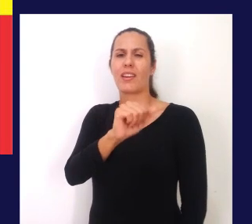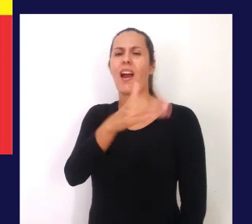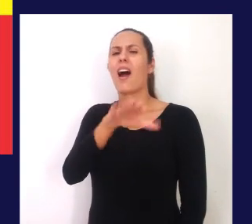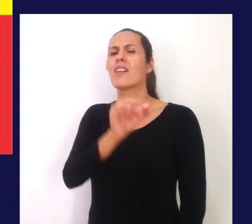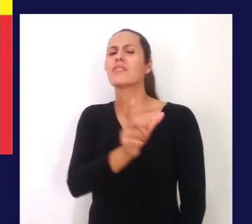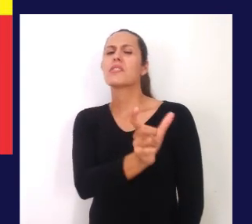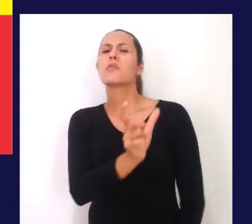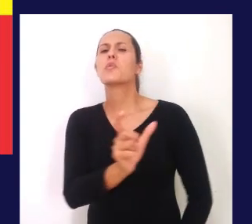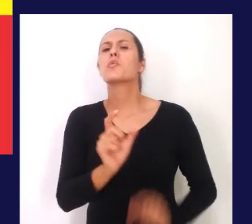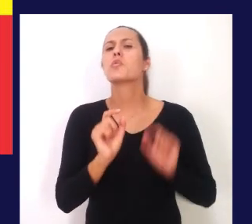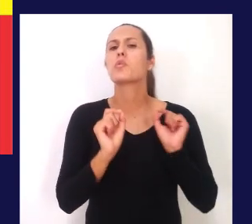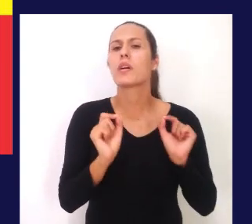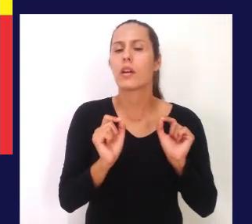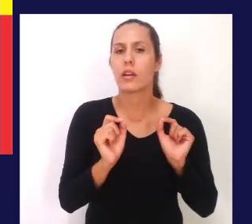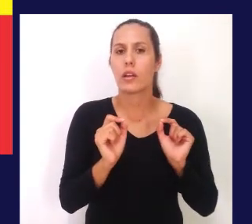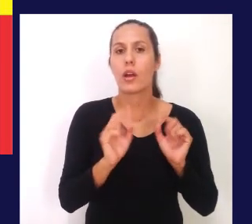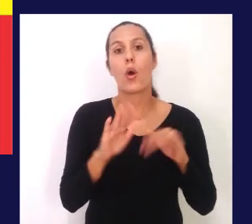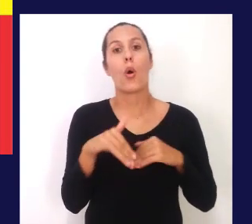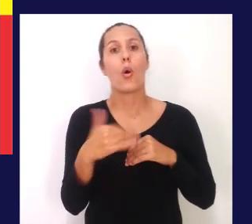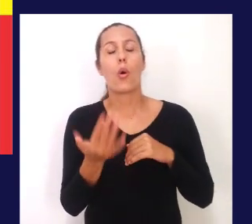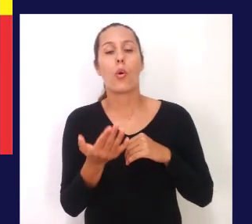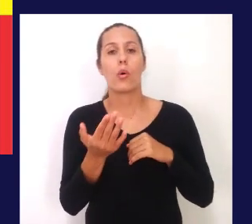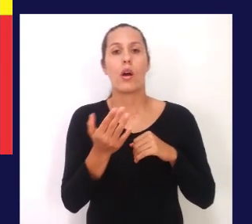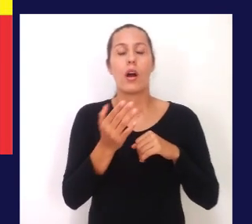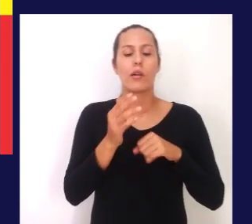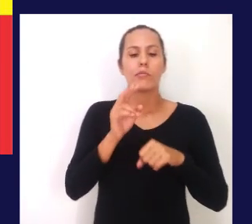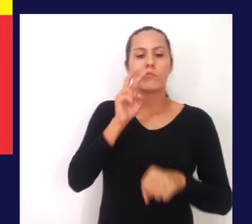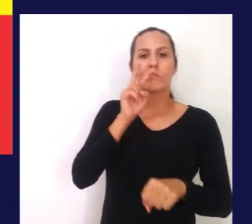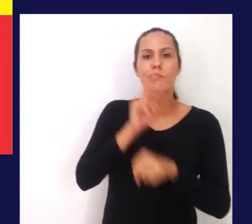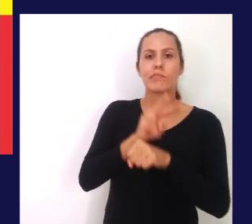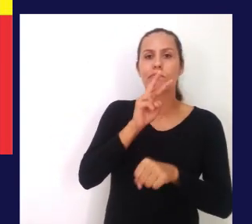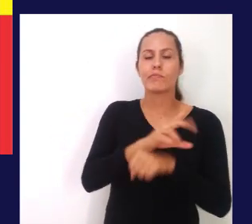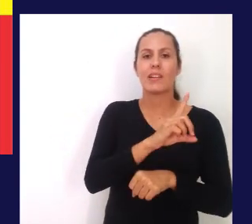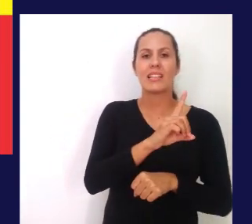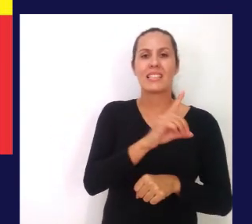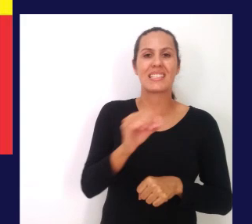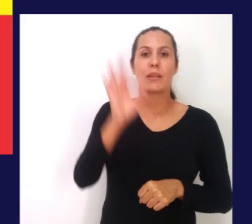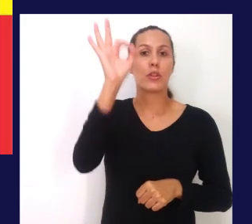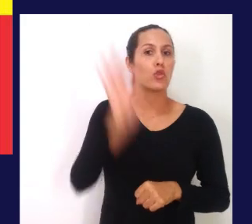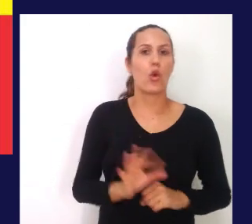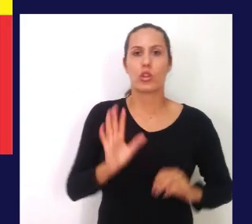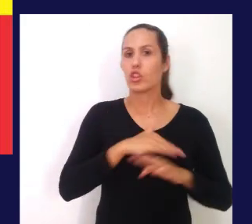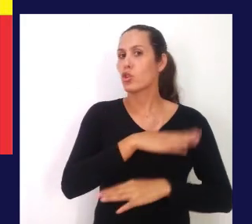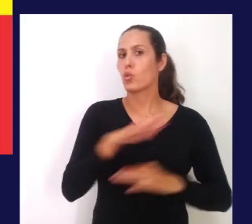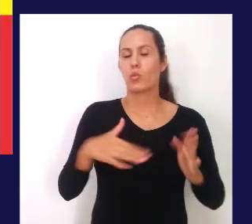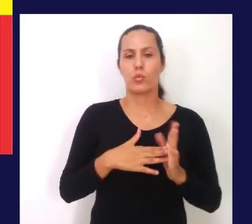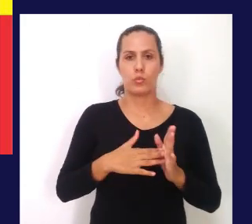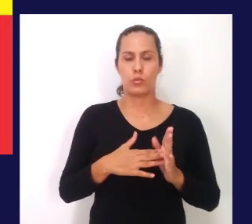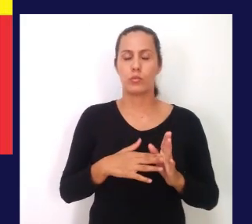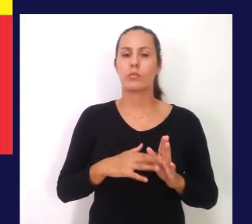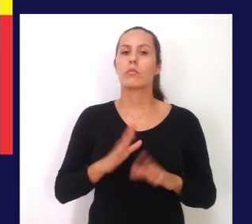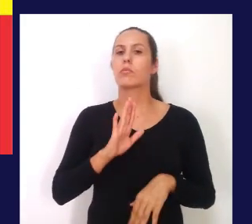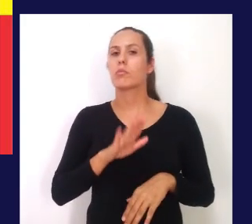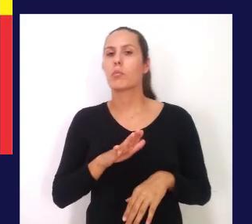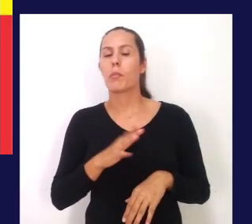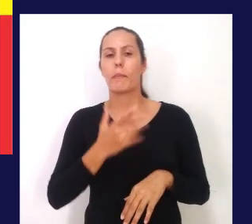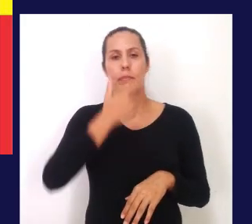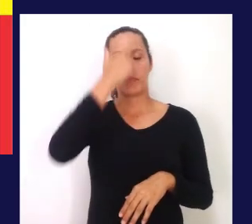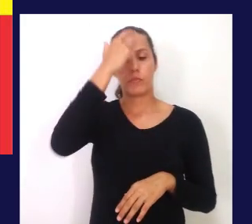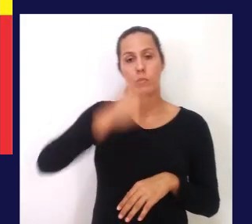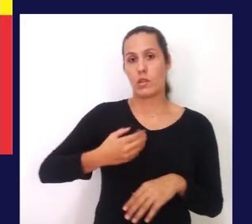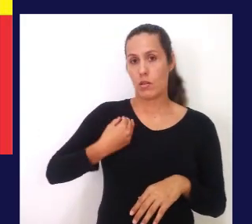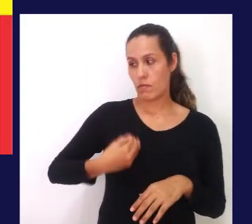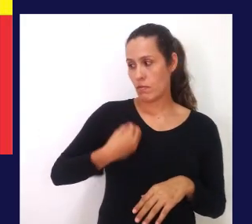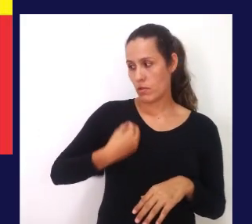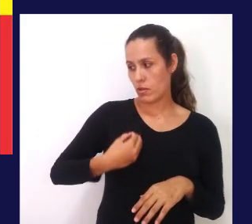vocês observassem essa imagem. A mumificação ou a conservação